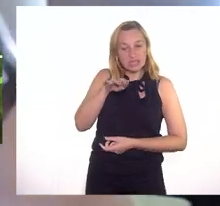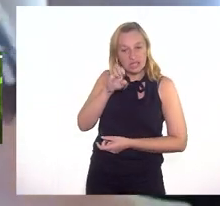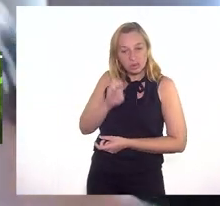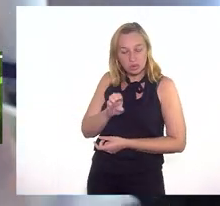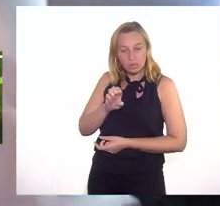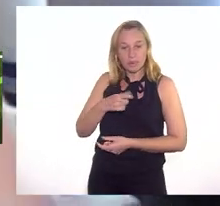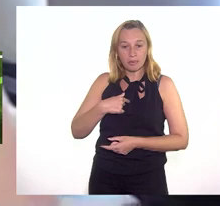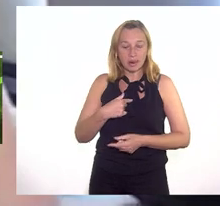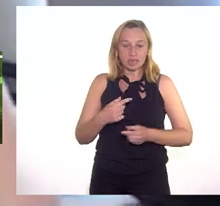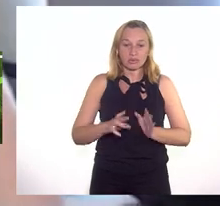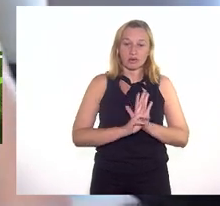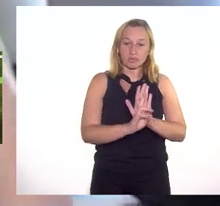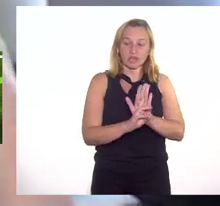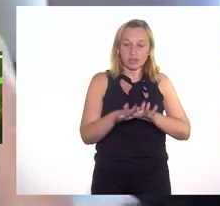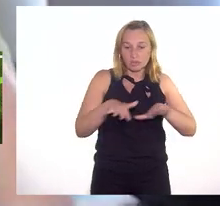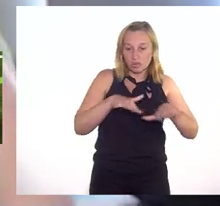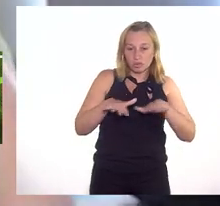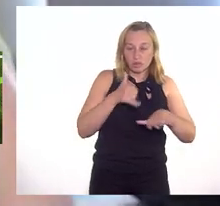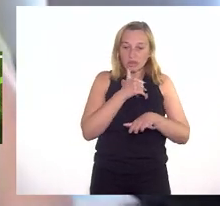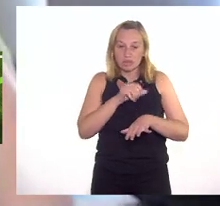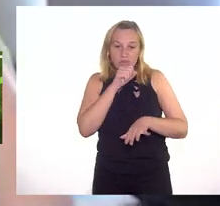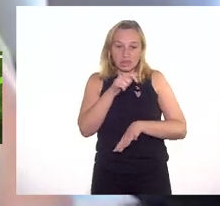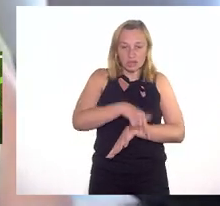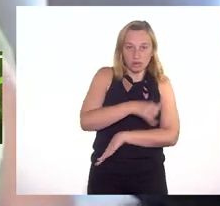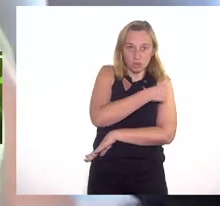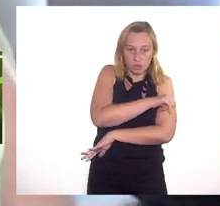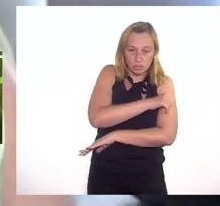mas eu represento esse movimento de mães aqui no Rio.